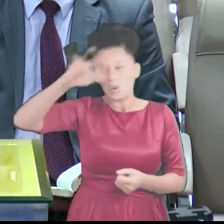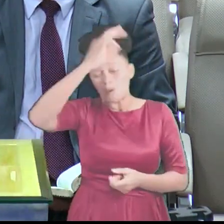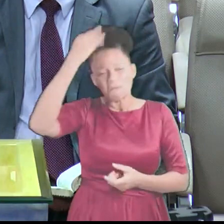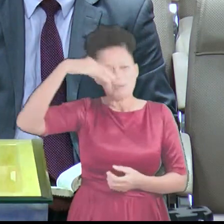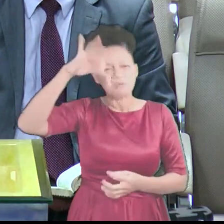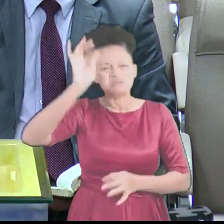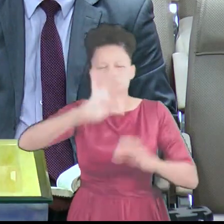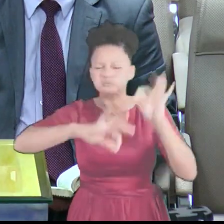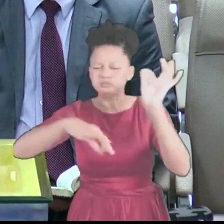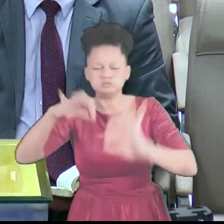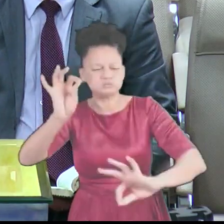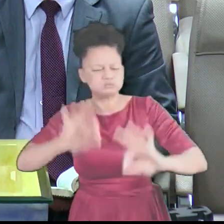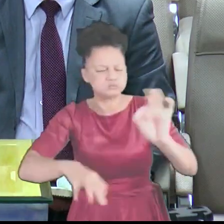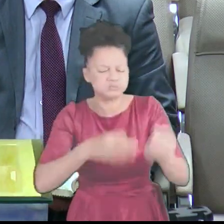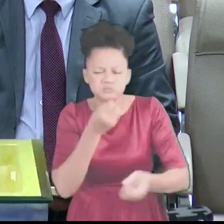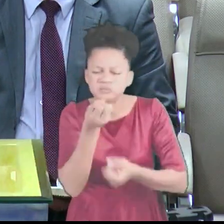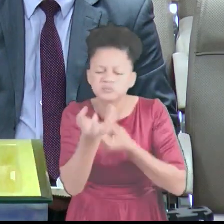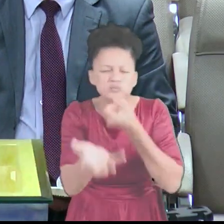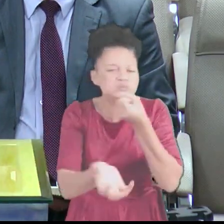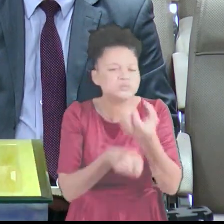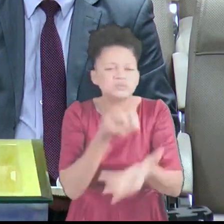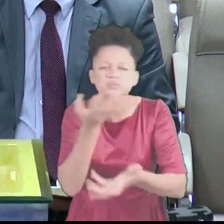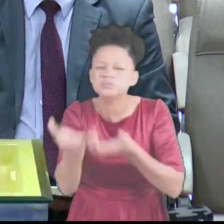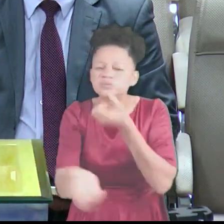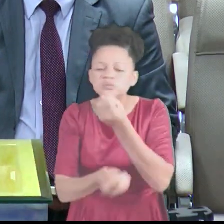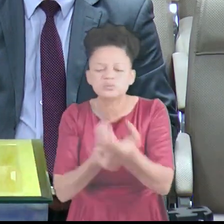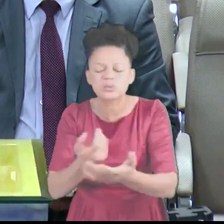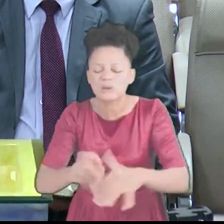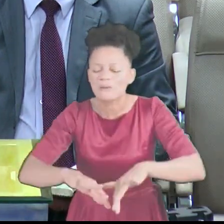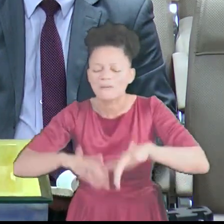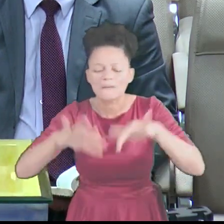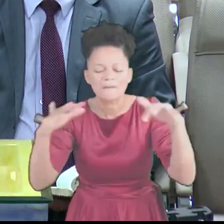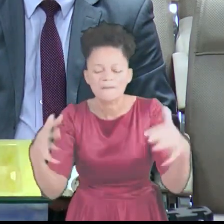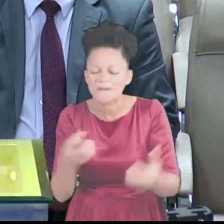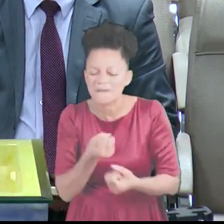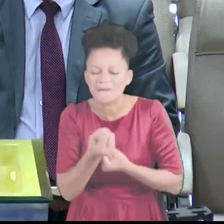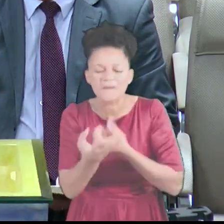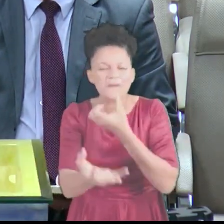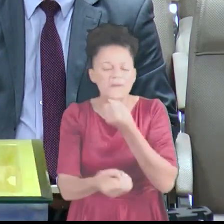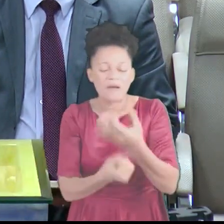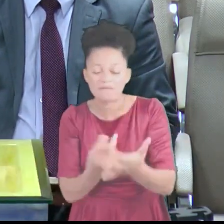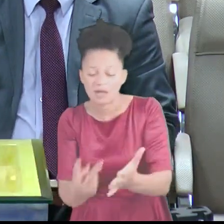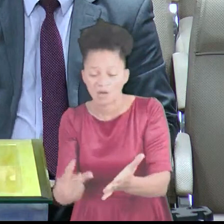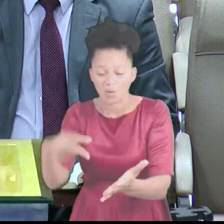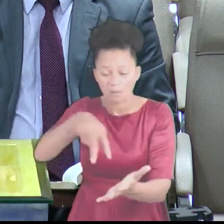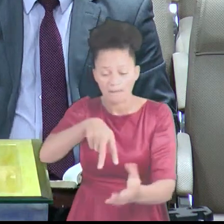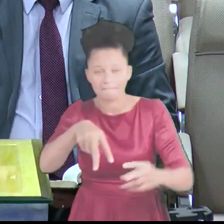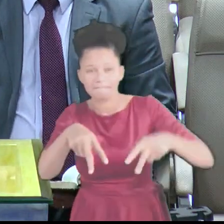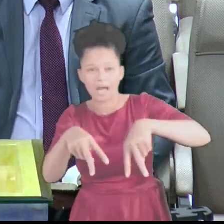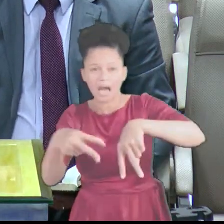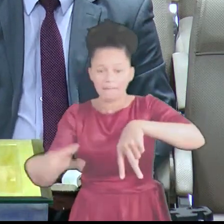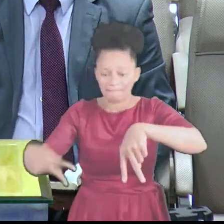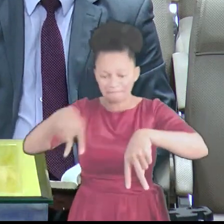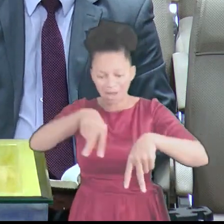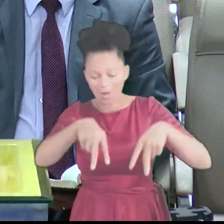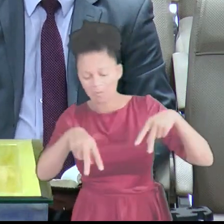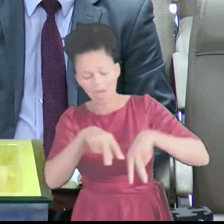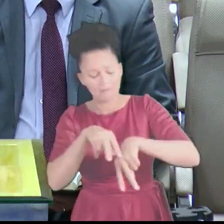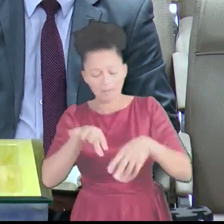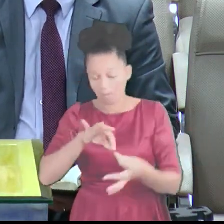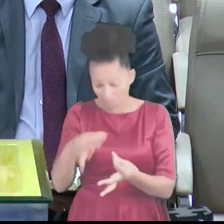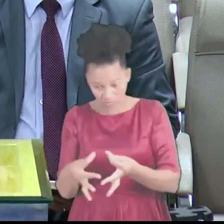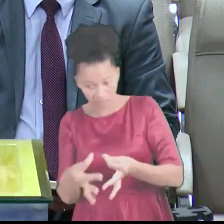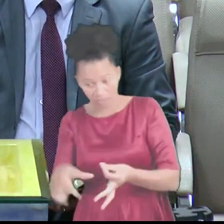vem, e está soprando no vale, e vai levantar gente que estava